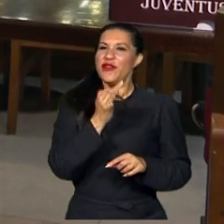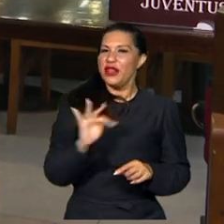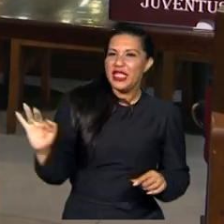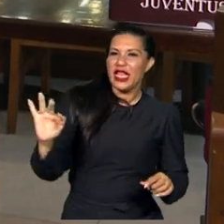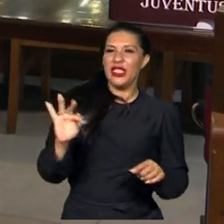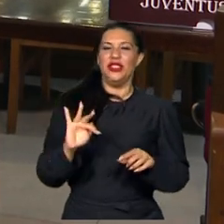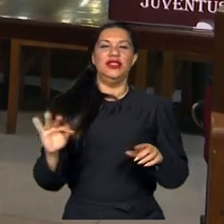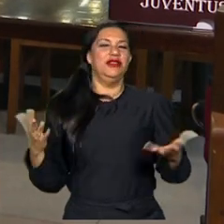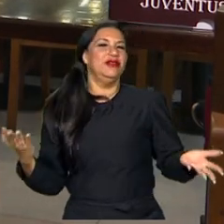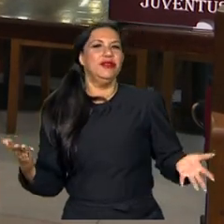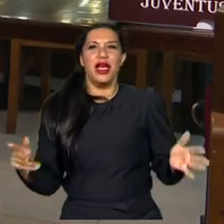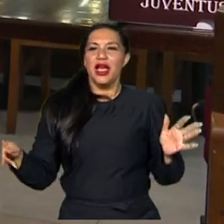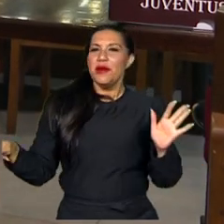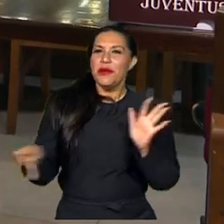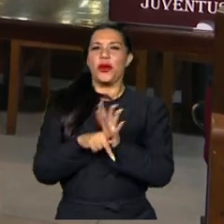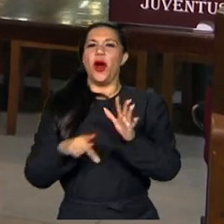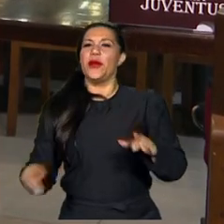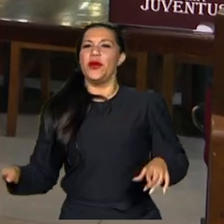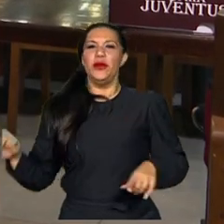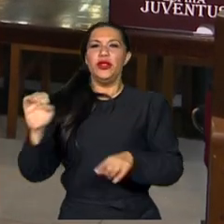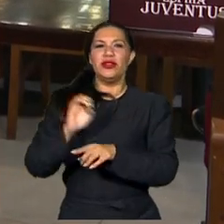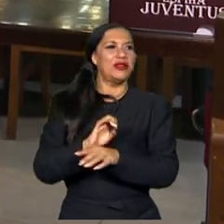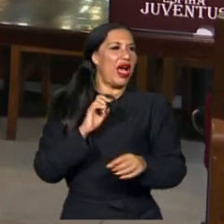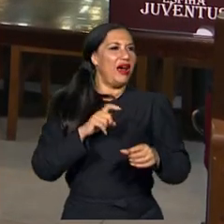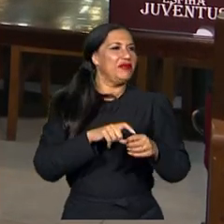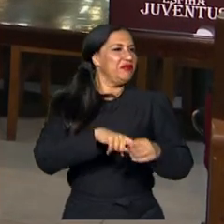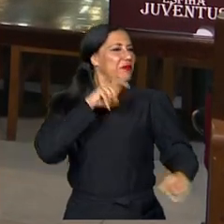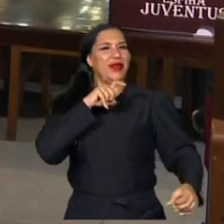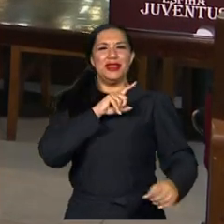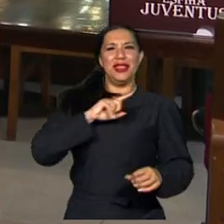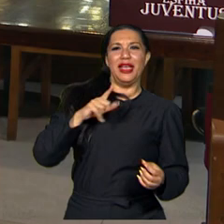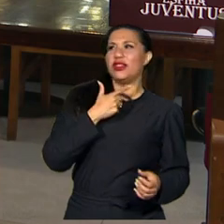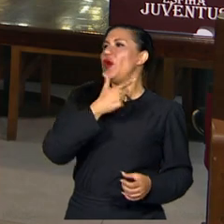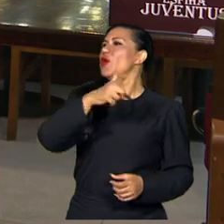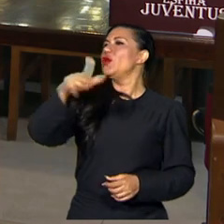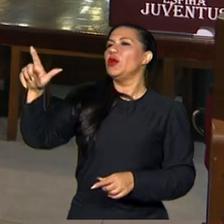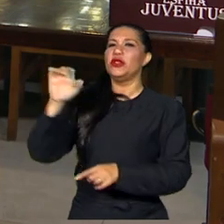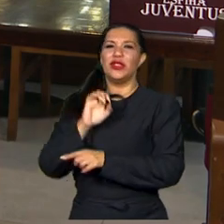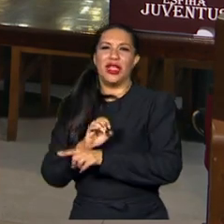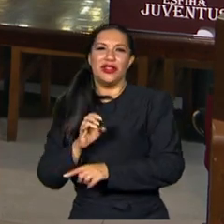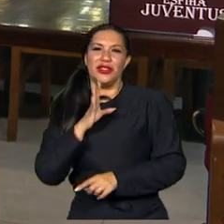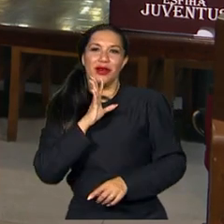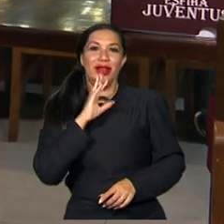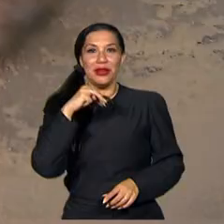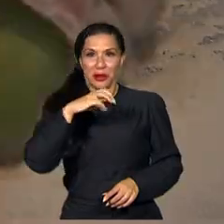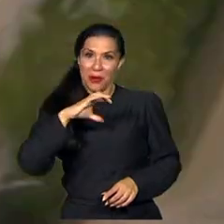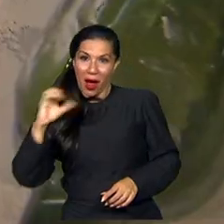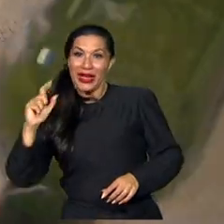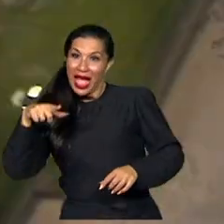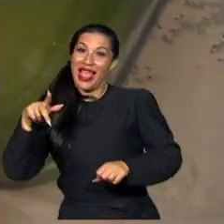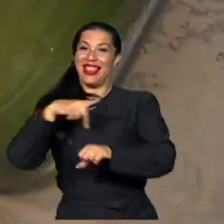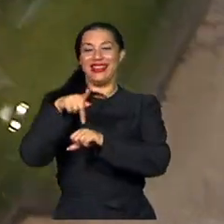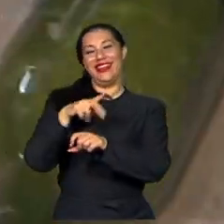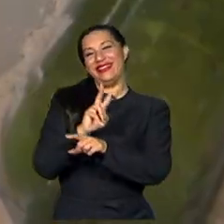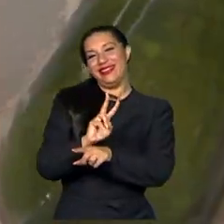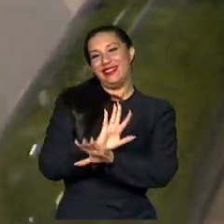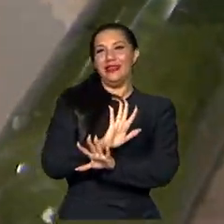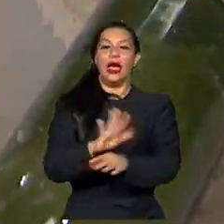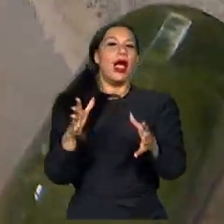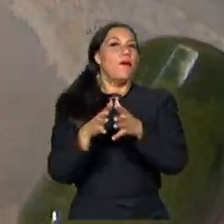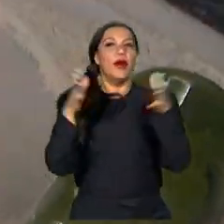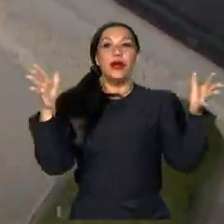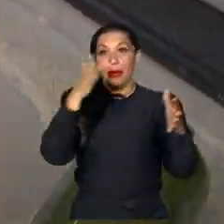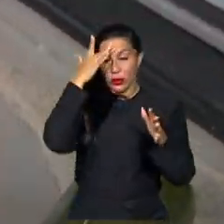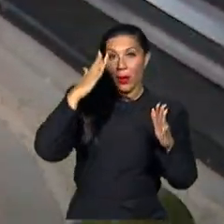federativo, é um estado alheio aos outros estados que a gente já conhece normalmente. A Moca é uma nação. A maioria dos